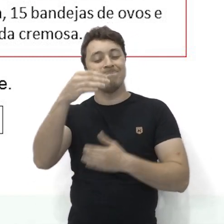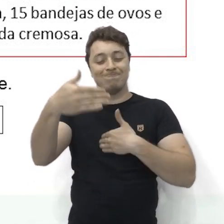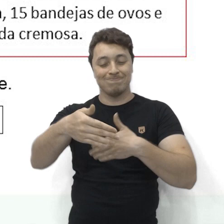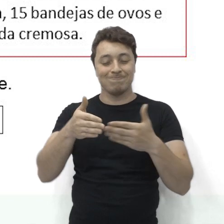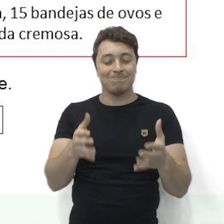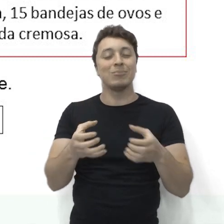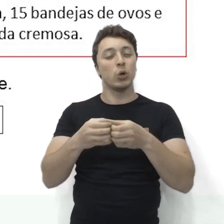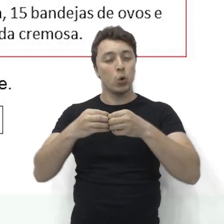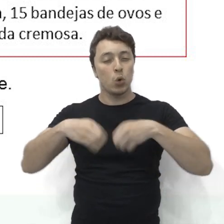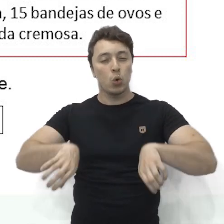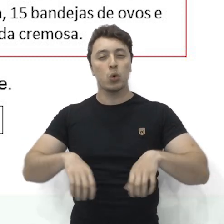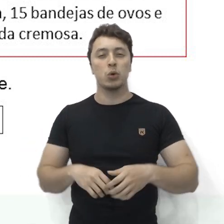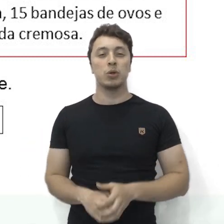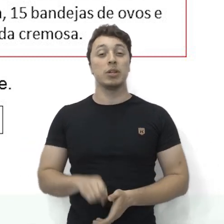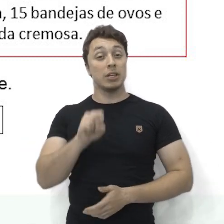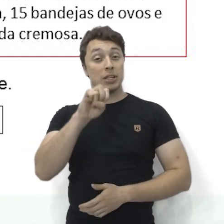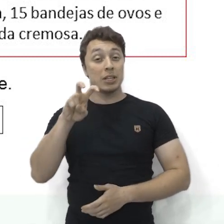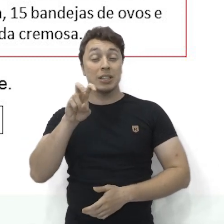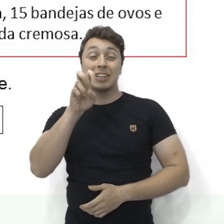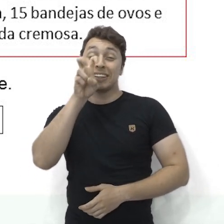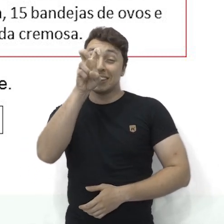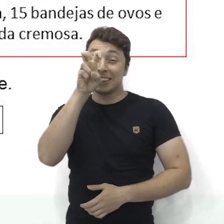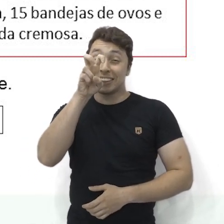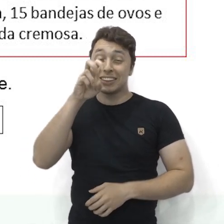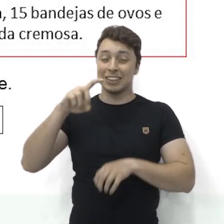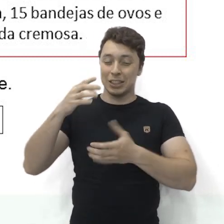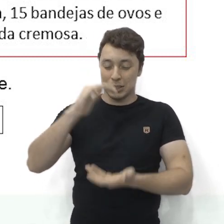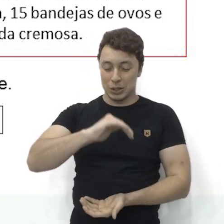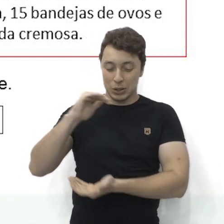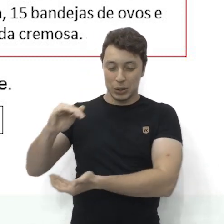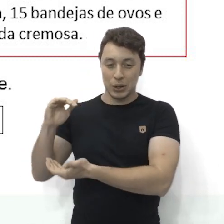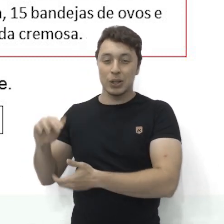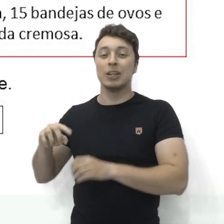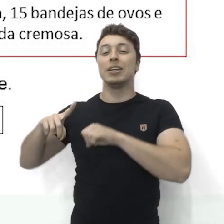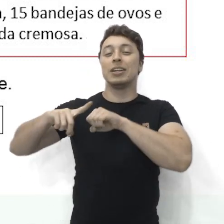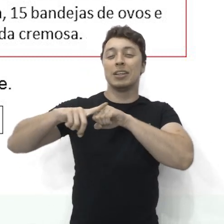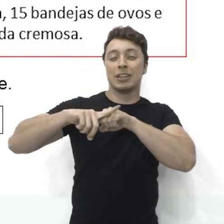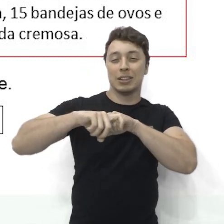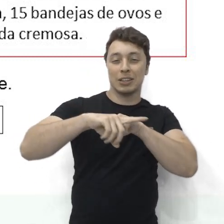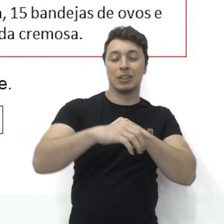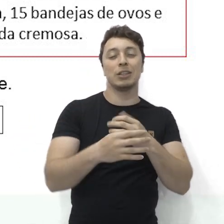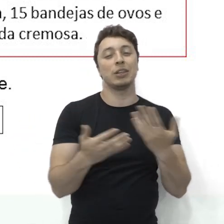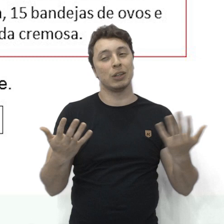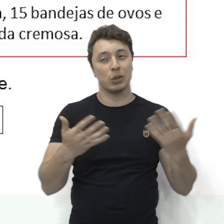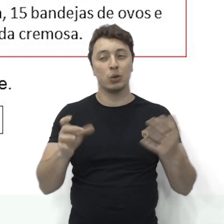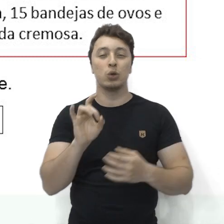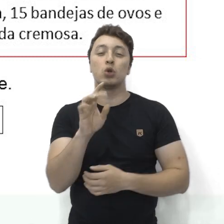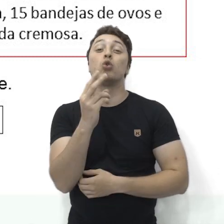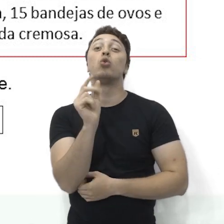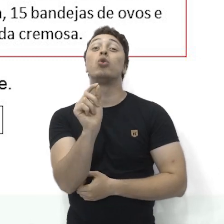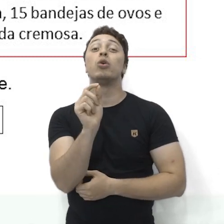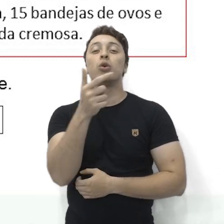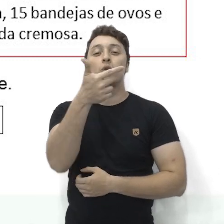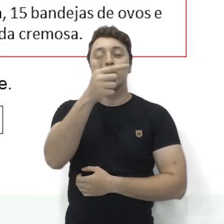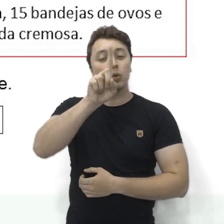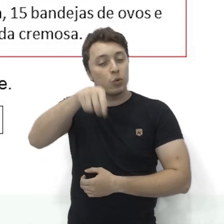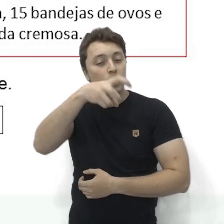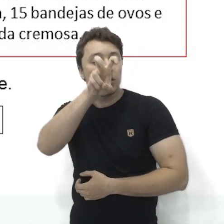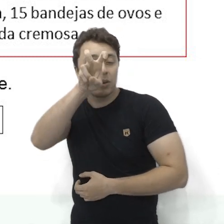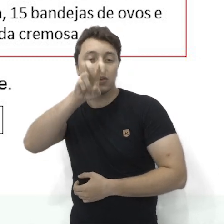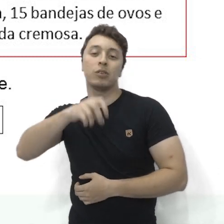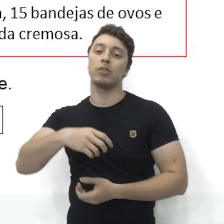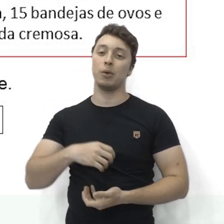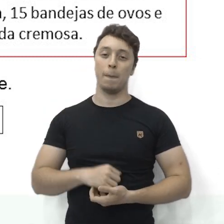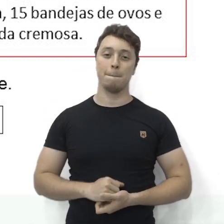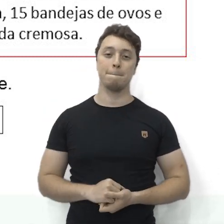ovos. E se tínhamos 5 baldes de goiabada cremosa, agora teremos 2,5 baldes de